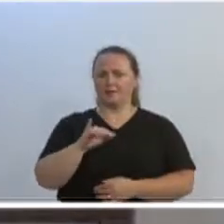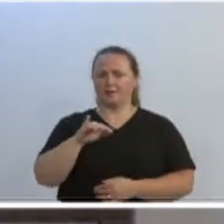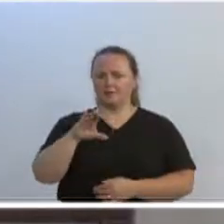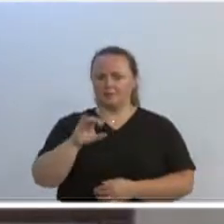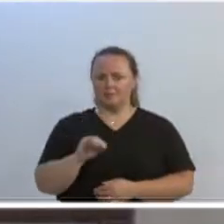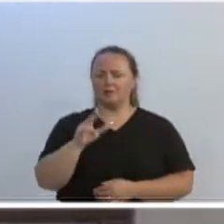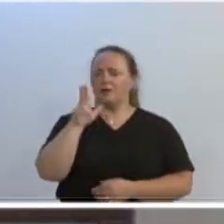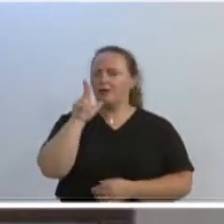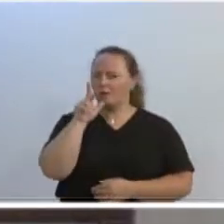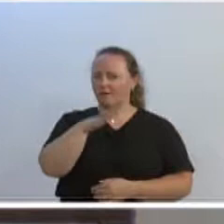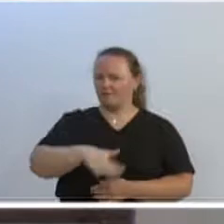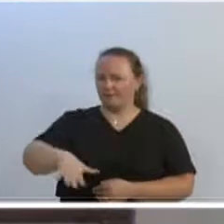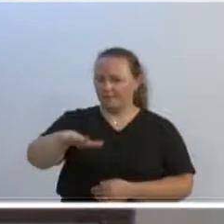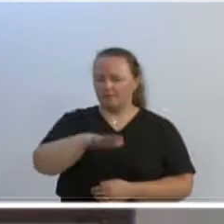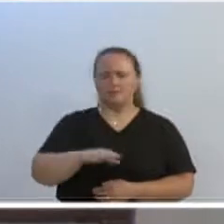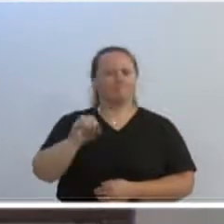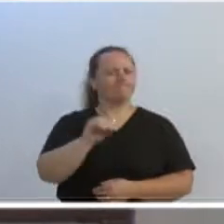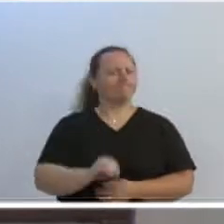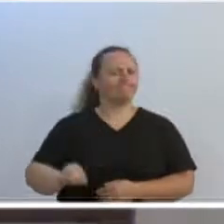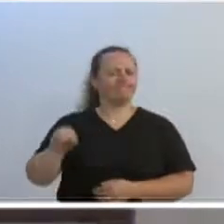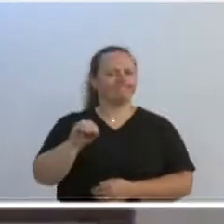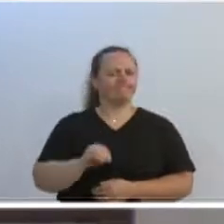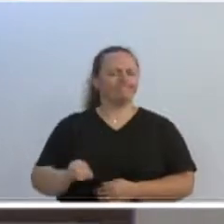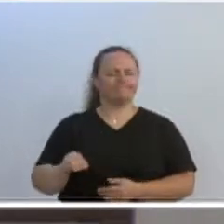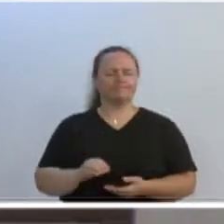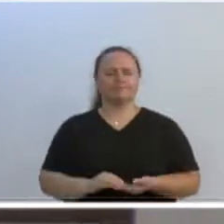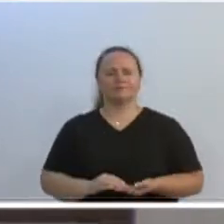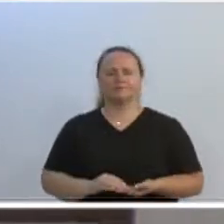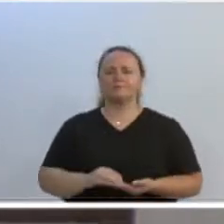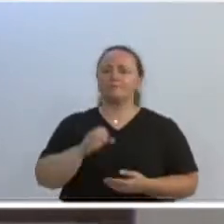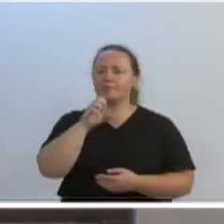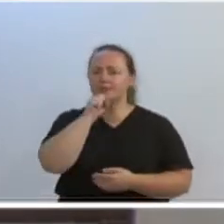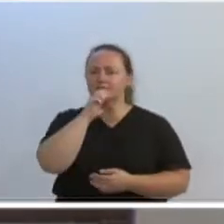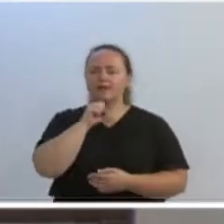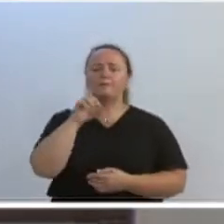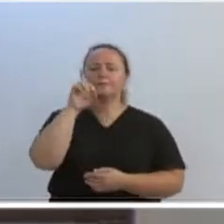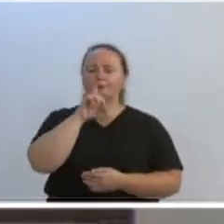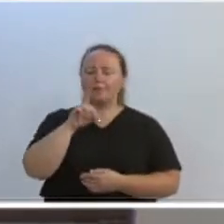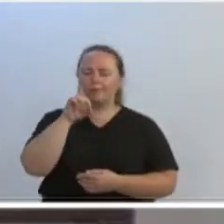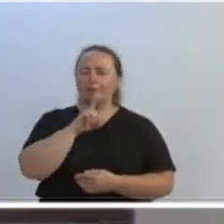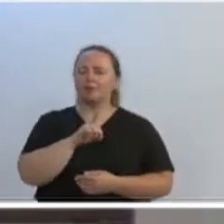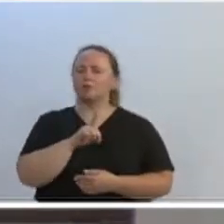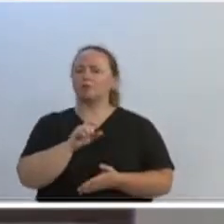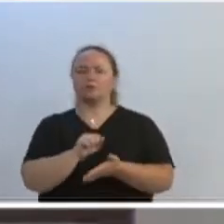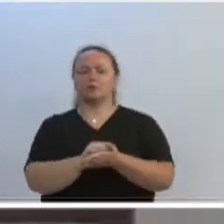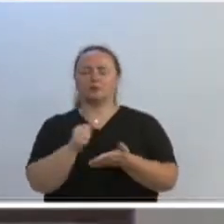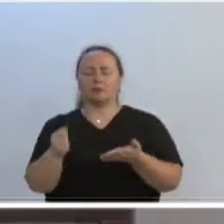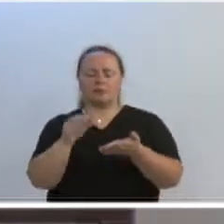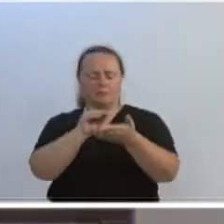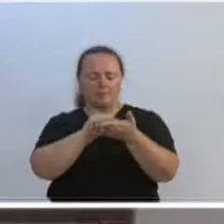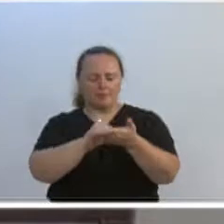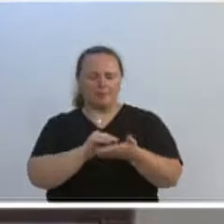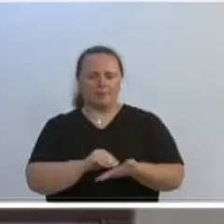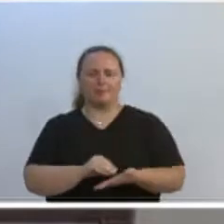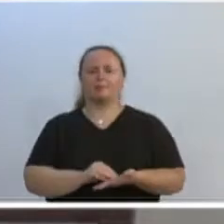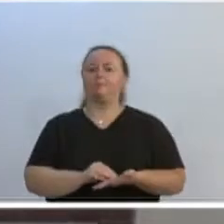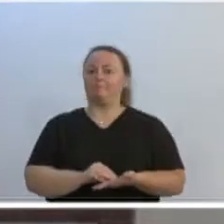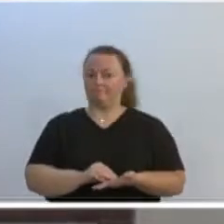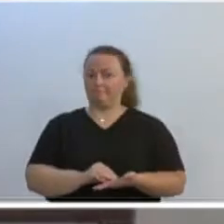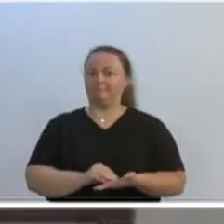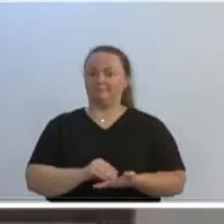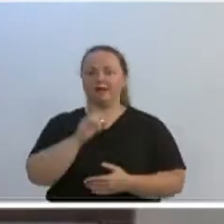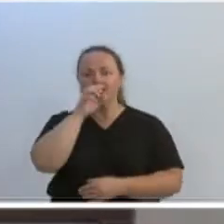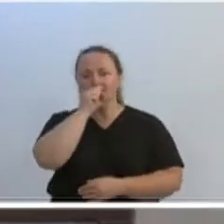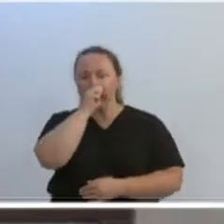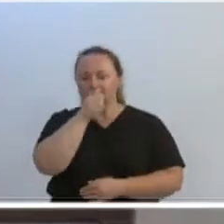pena ou semanas o presidente muitas agendas quero também aproveitar para convidar os senhores vereadores sábado passado da banca já